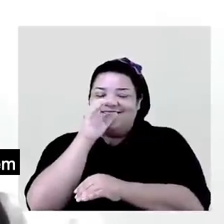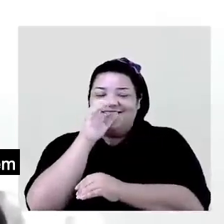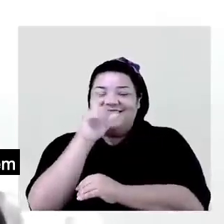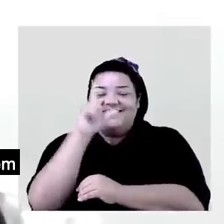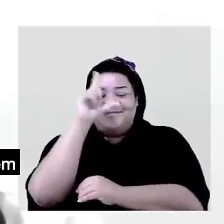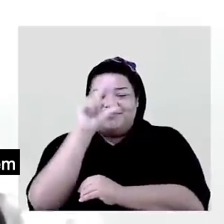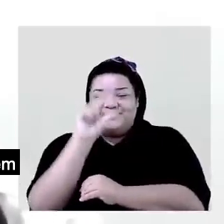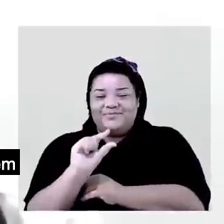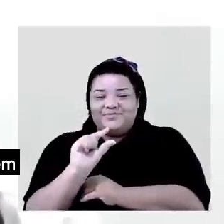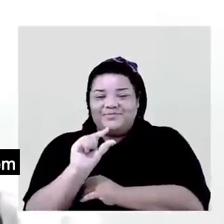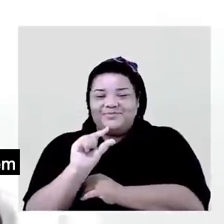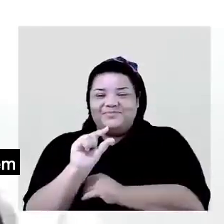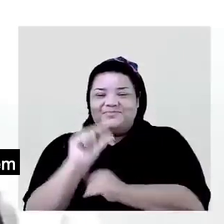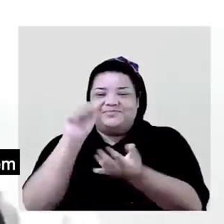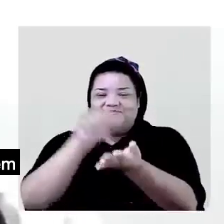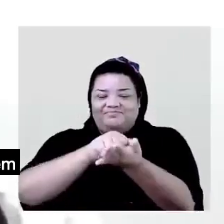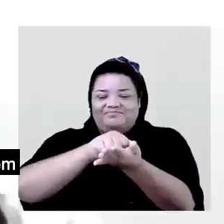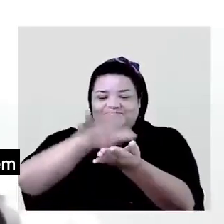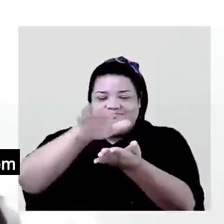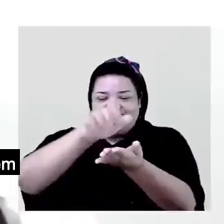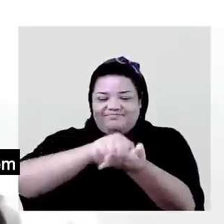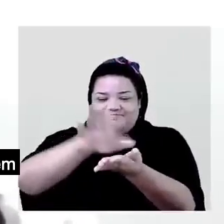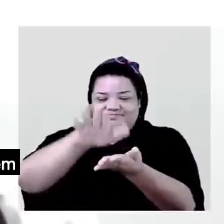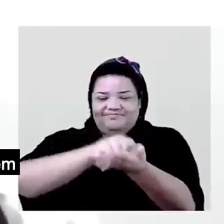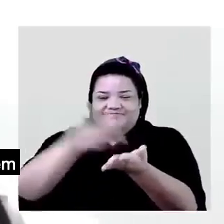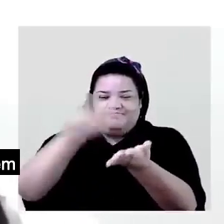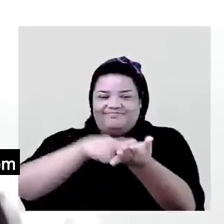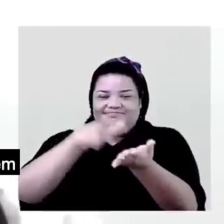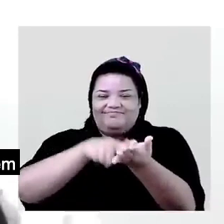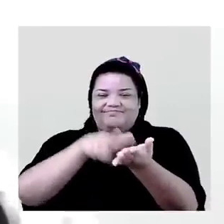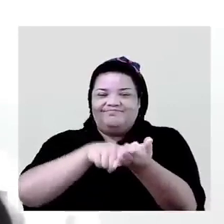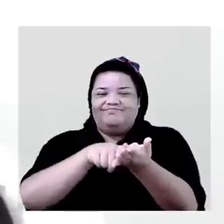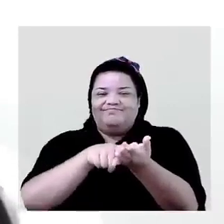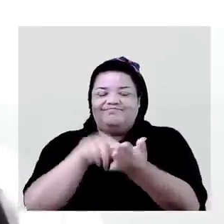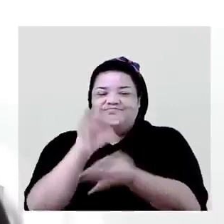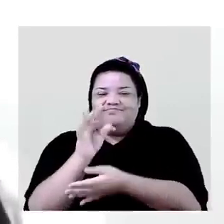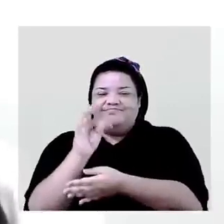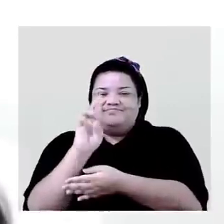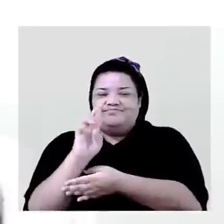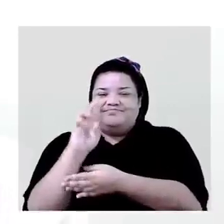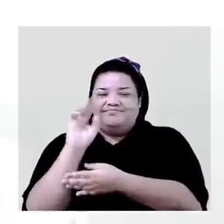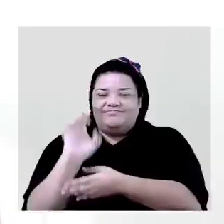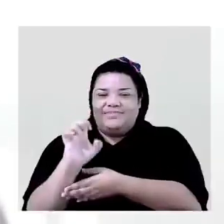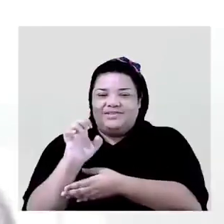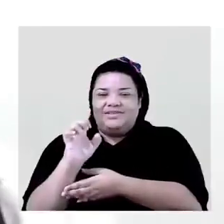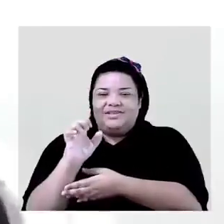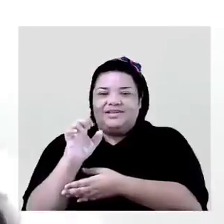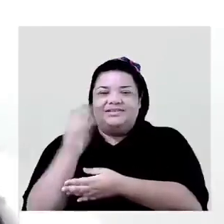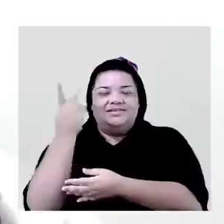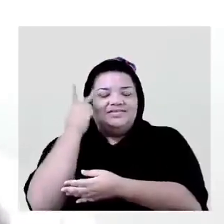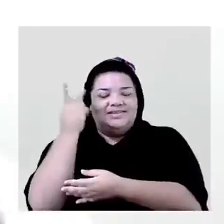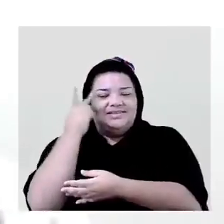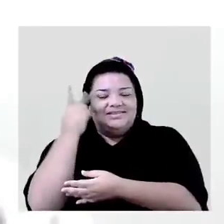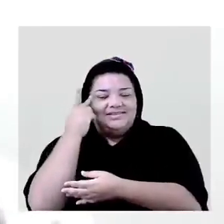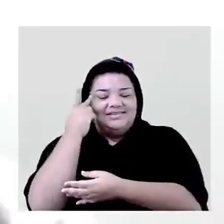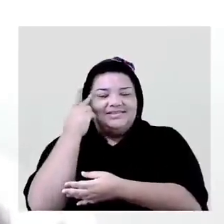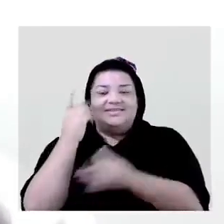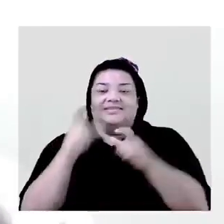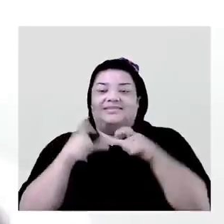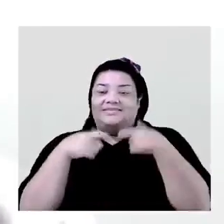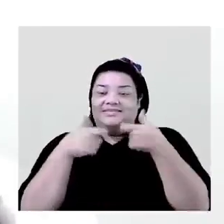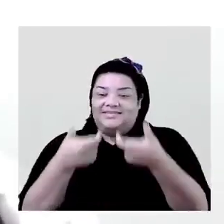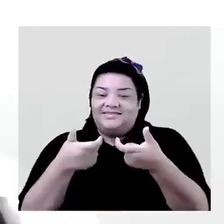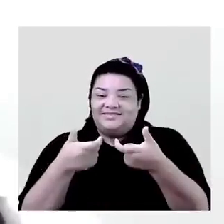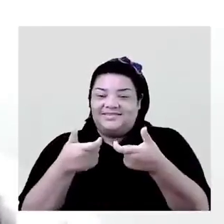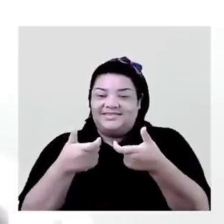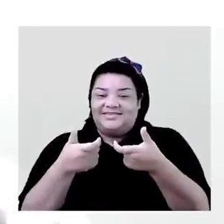consideravelmente a impressão de papéis, né? Então, o Tribunal Regional Eleitoral de São Paulo vem cada vez mais tomando ações, né, para